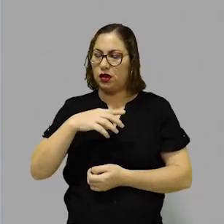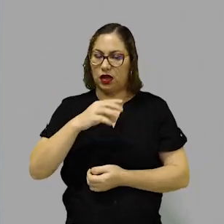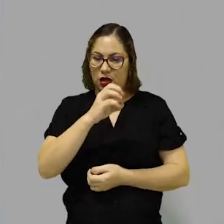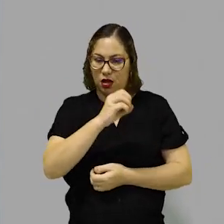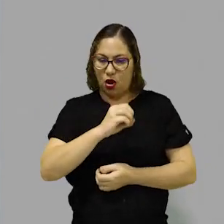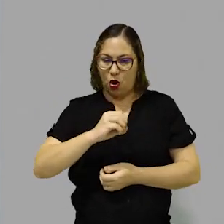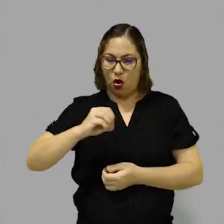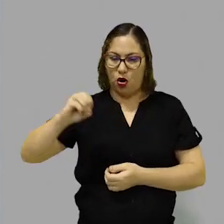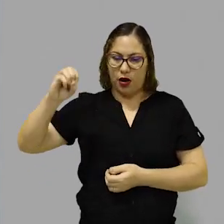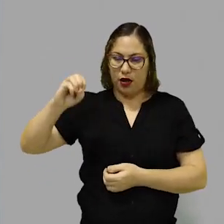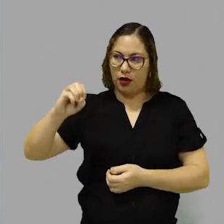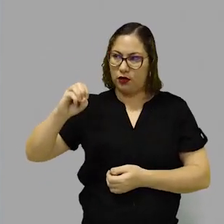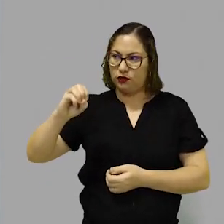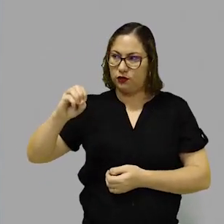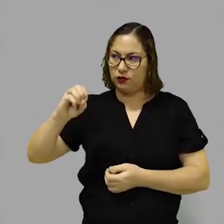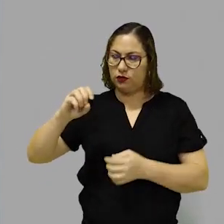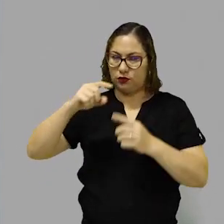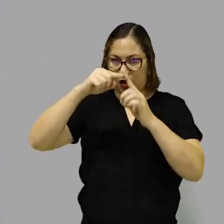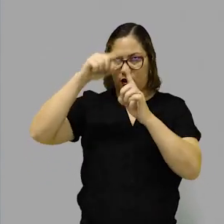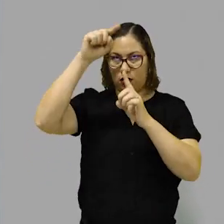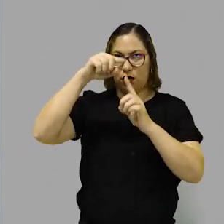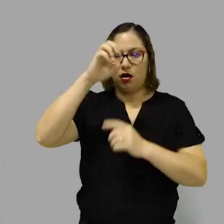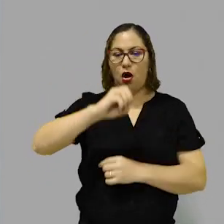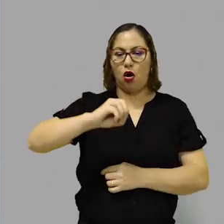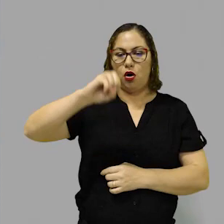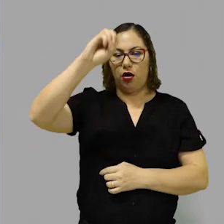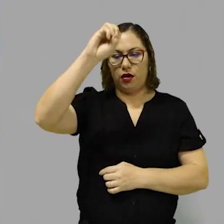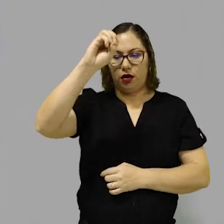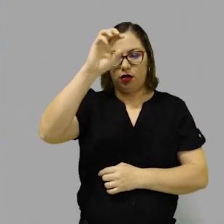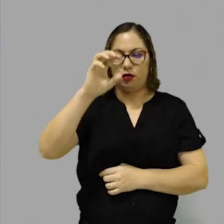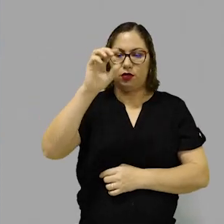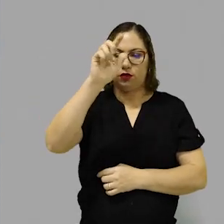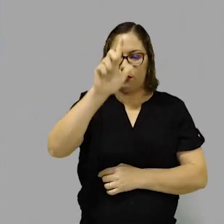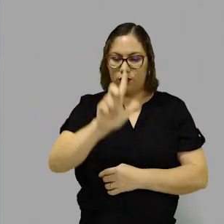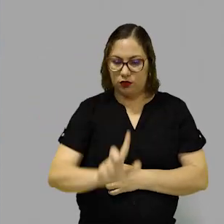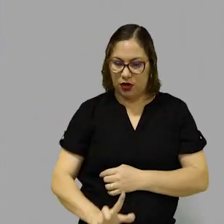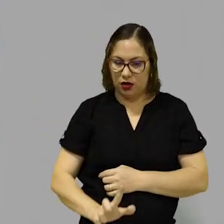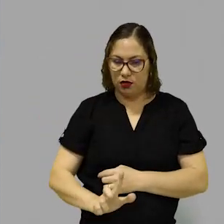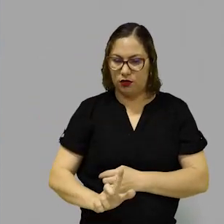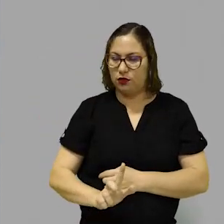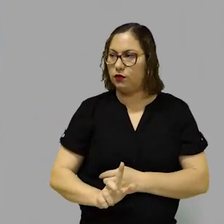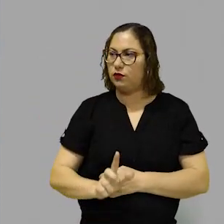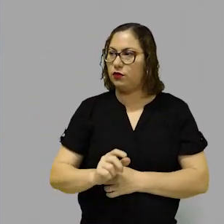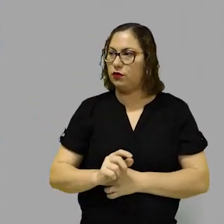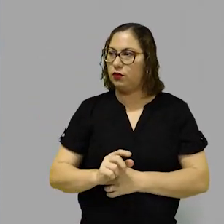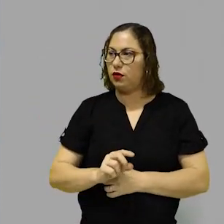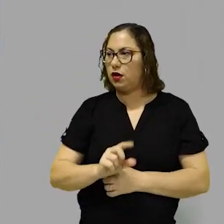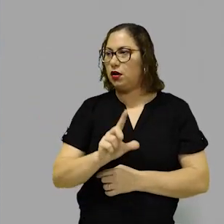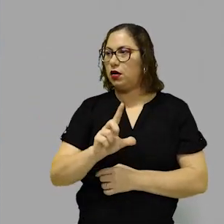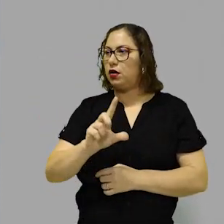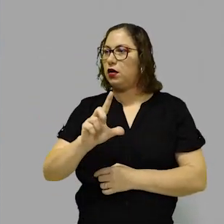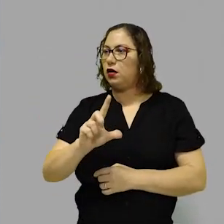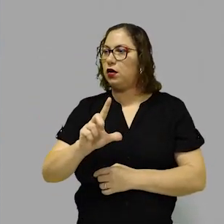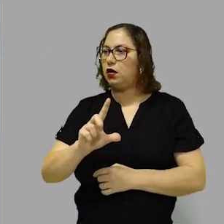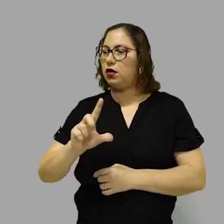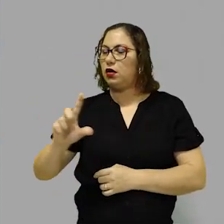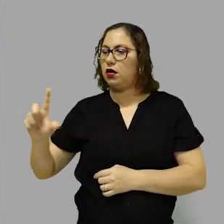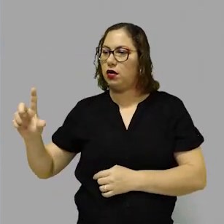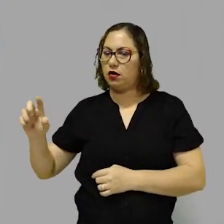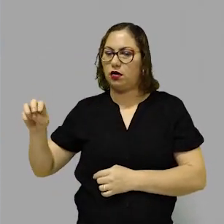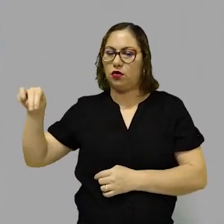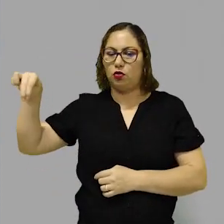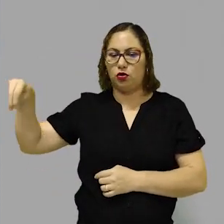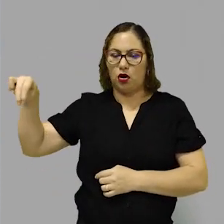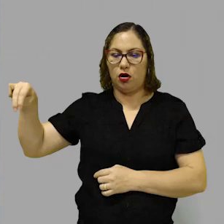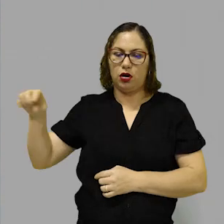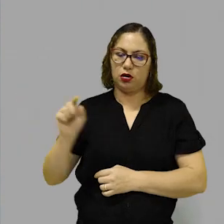oeste. Aqui, o leste. Nessa direção, o norte. E para cá,